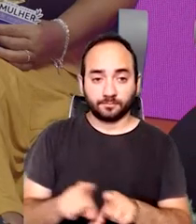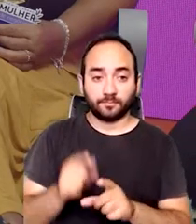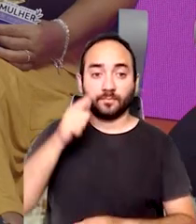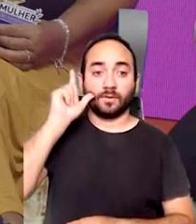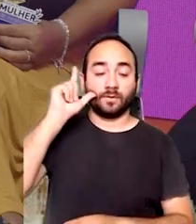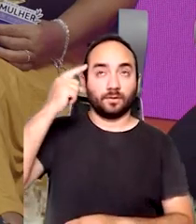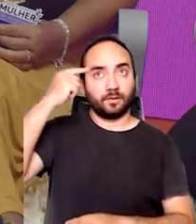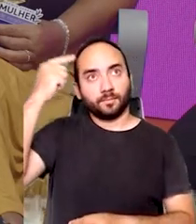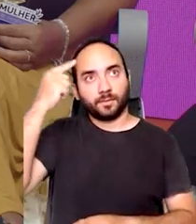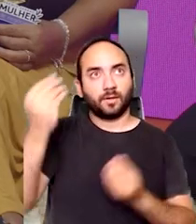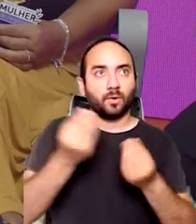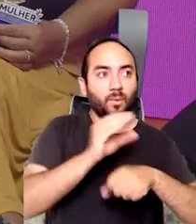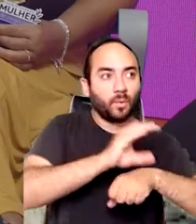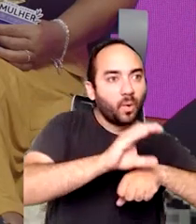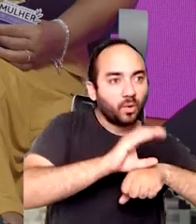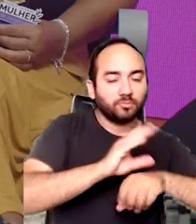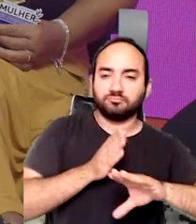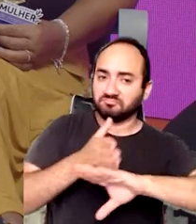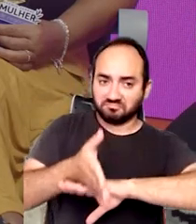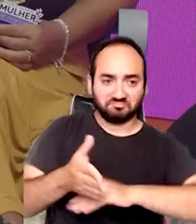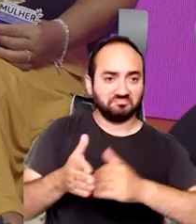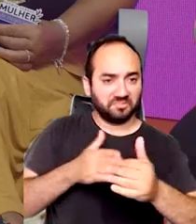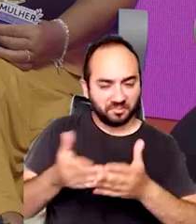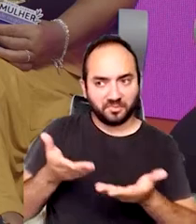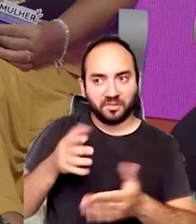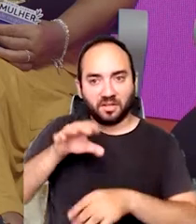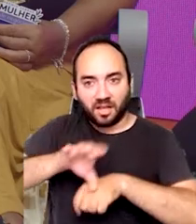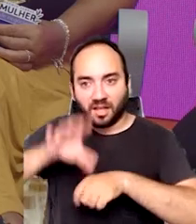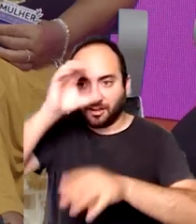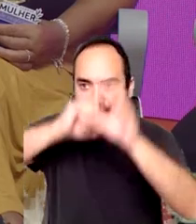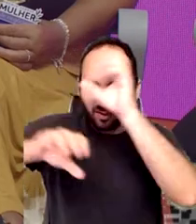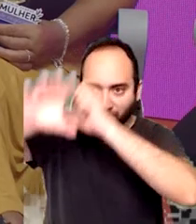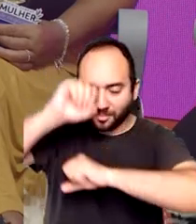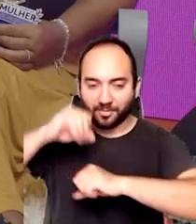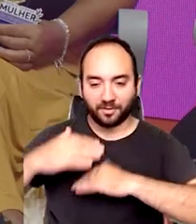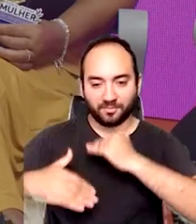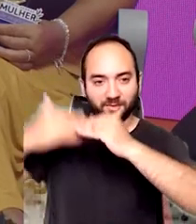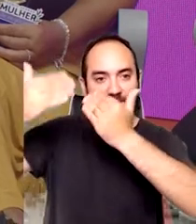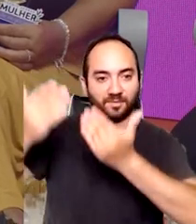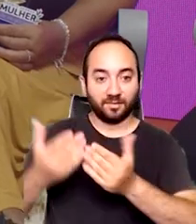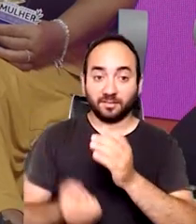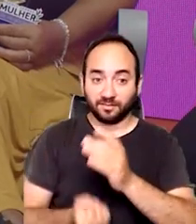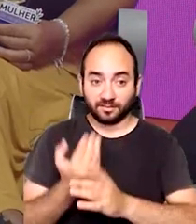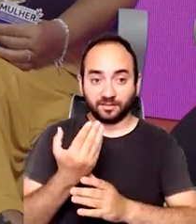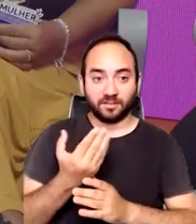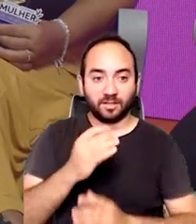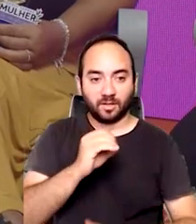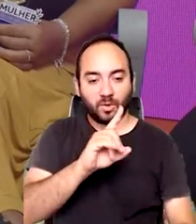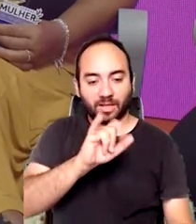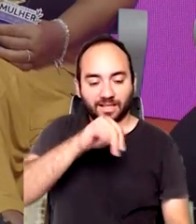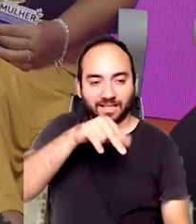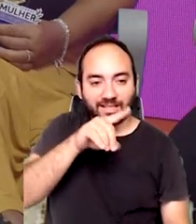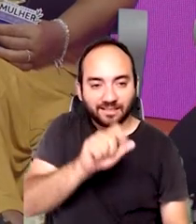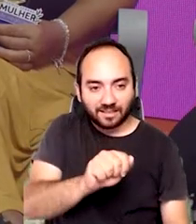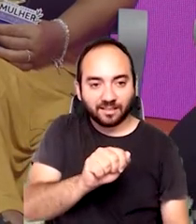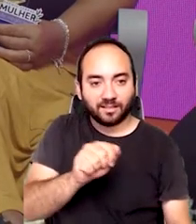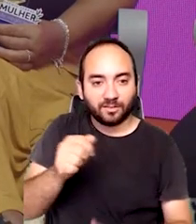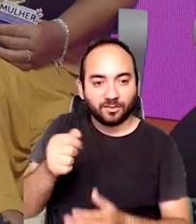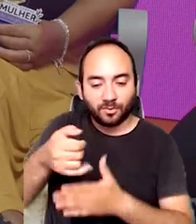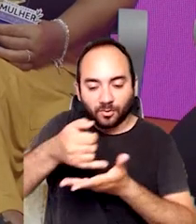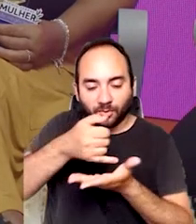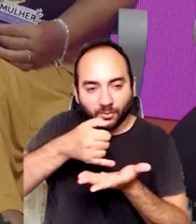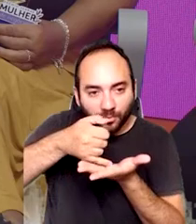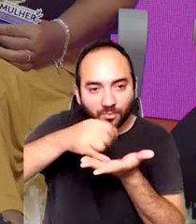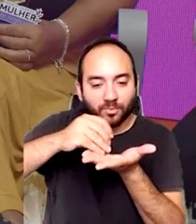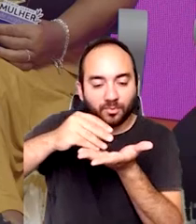onde que eu ficava sabendo que tinha curso eu tava lá tentando me qualificar assim surgiu a Olinda